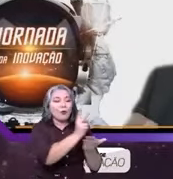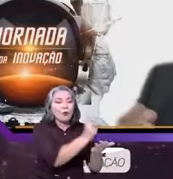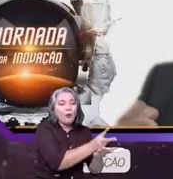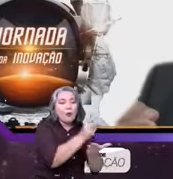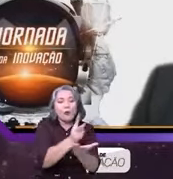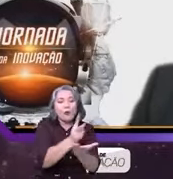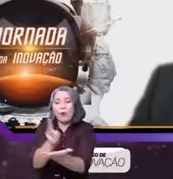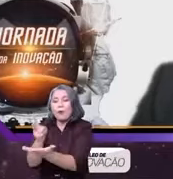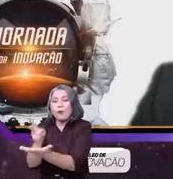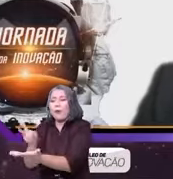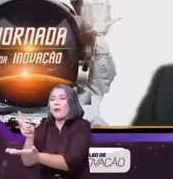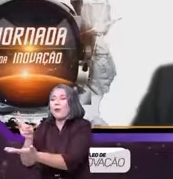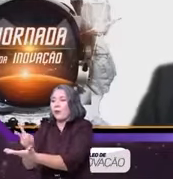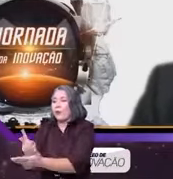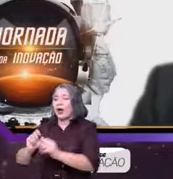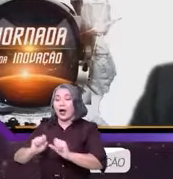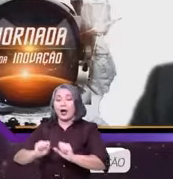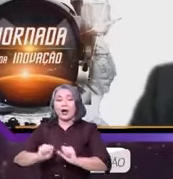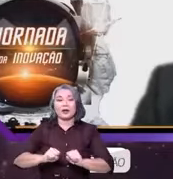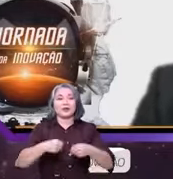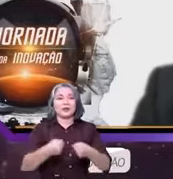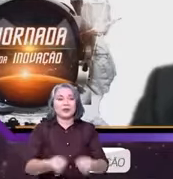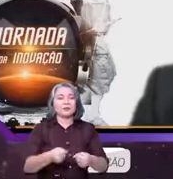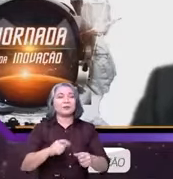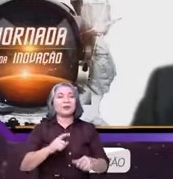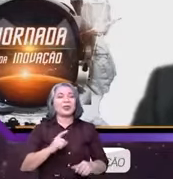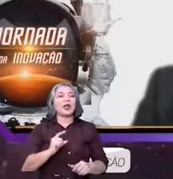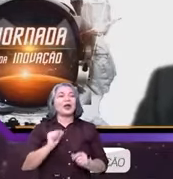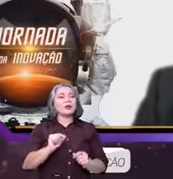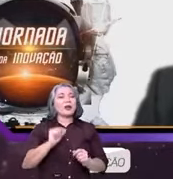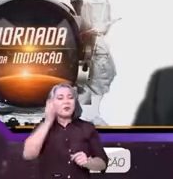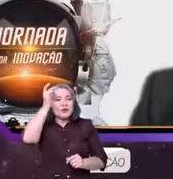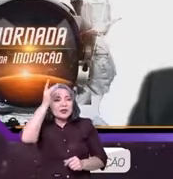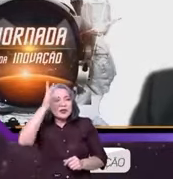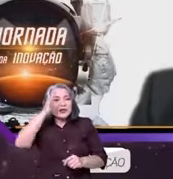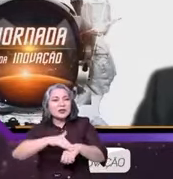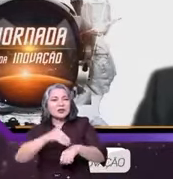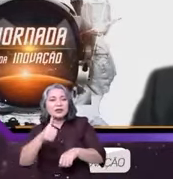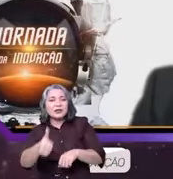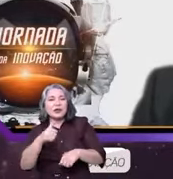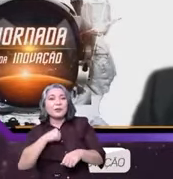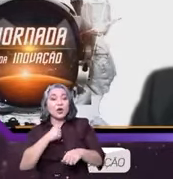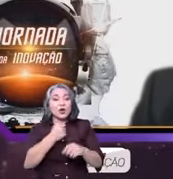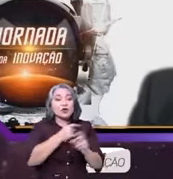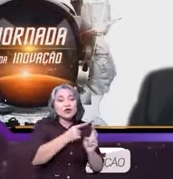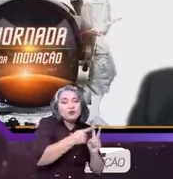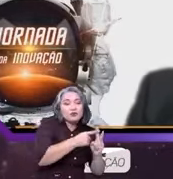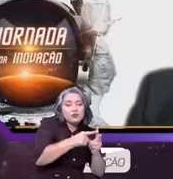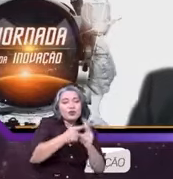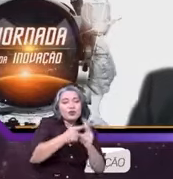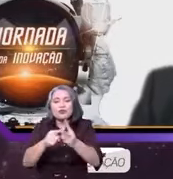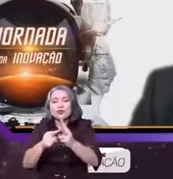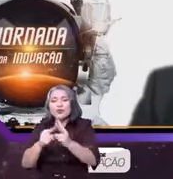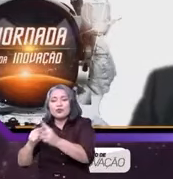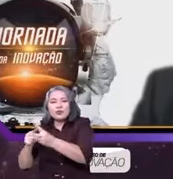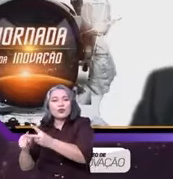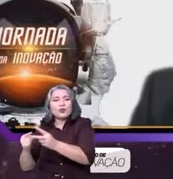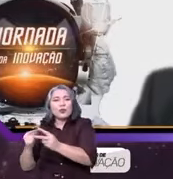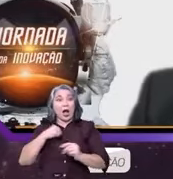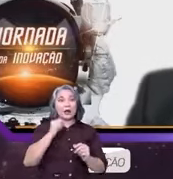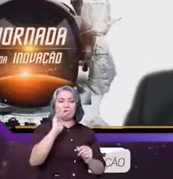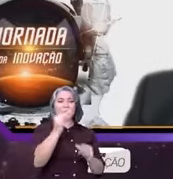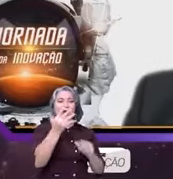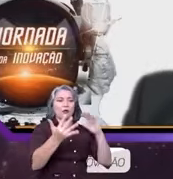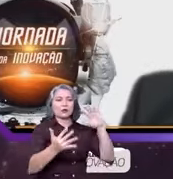menores, e eu tenho uma facilidade maior. Uma facilidade de quê? De ajustar meu rumo. À medida que eu vou vendo